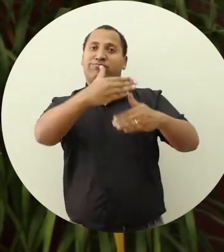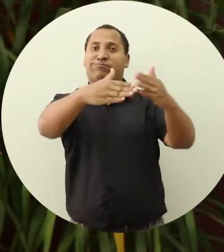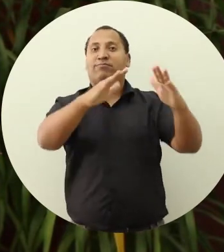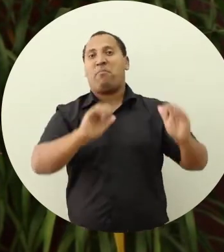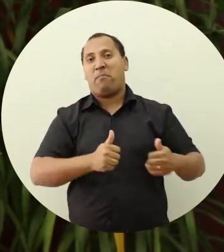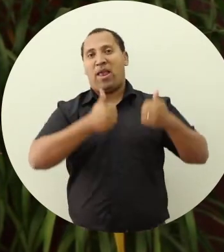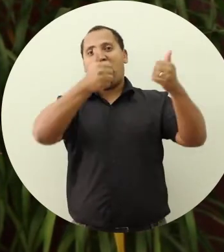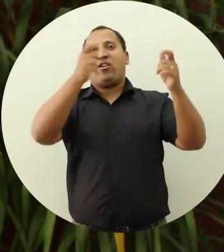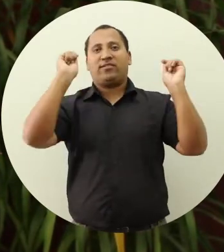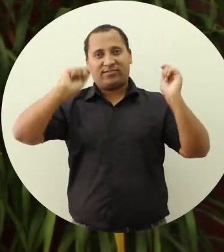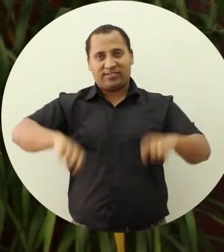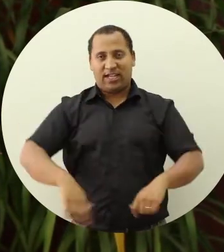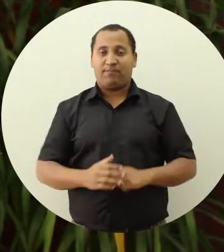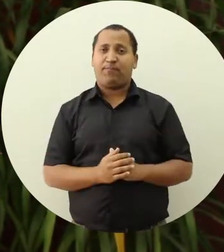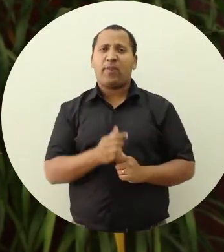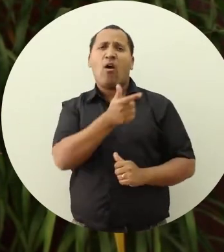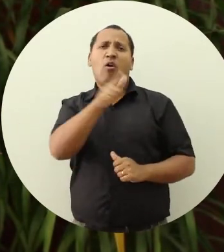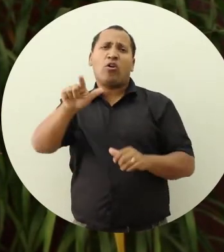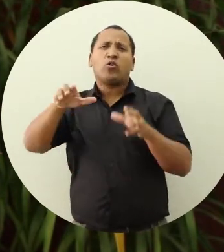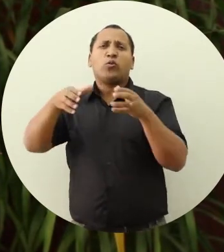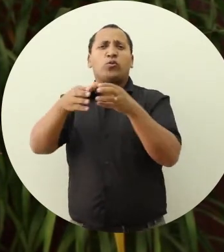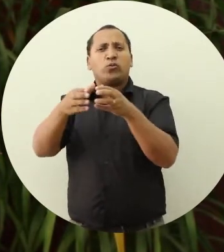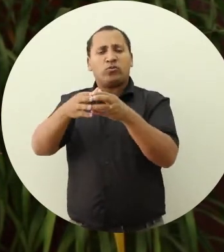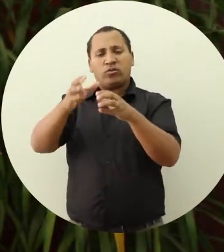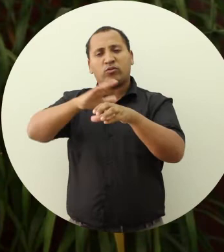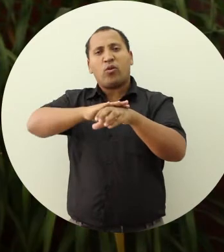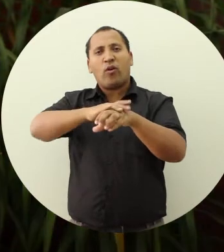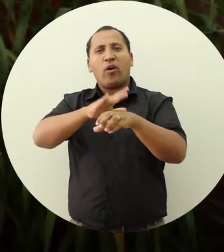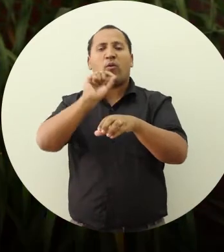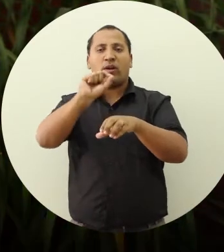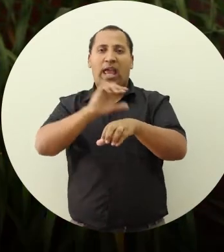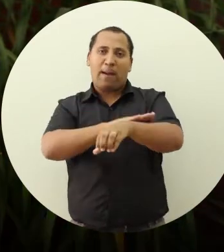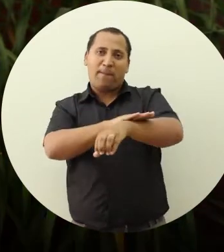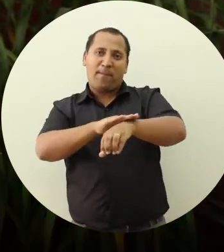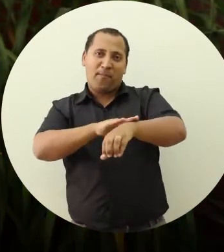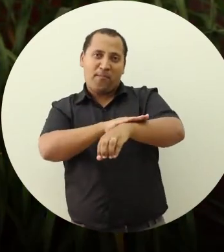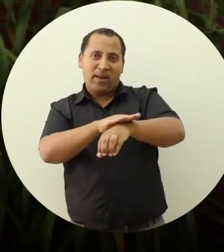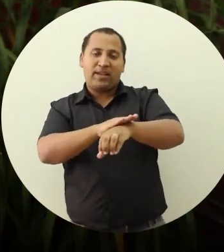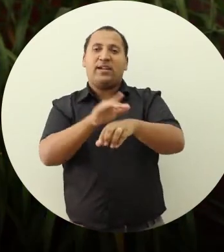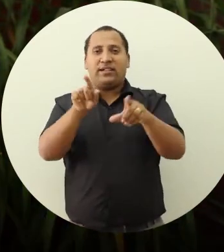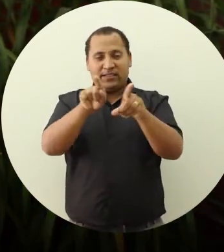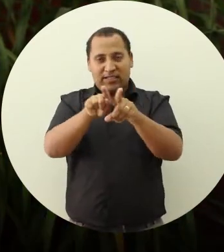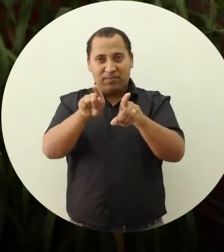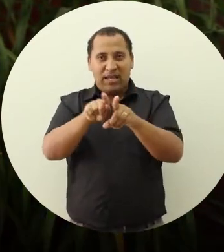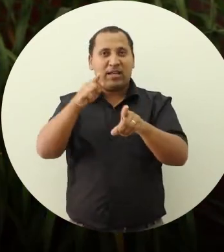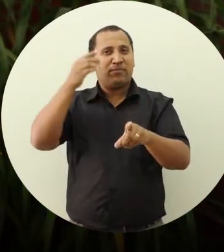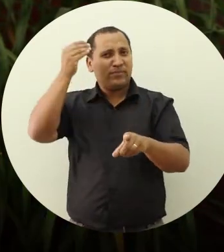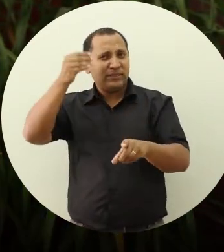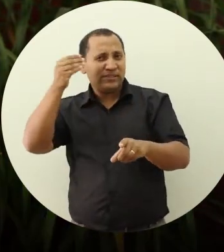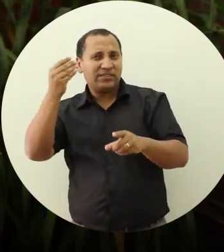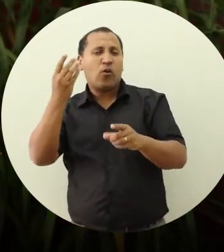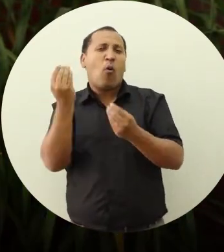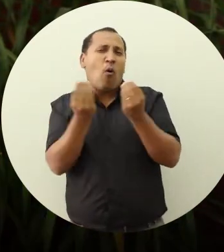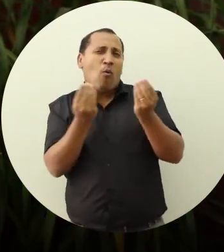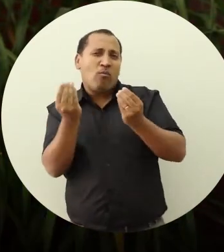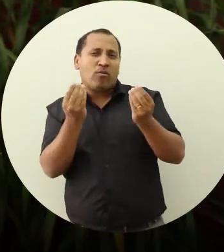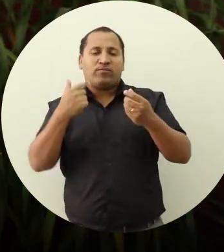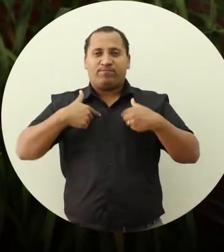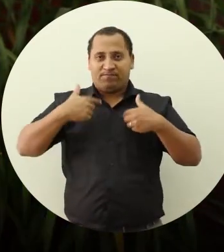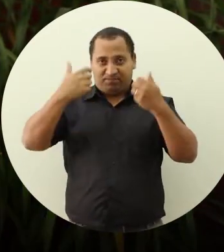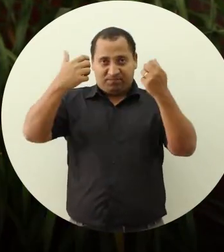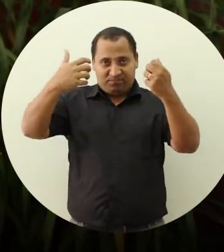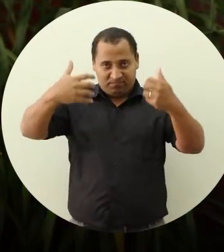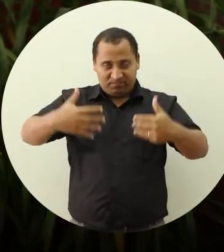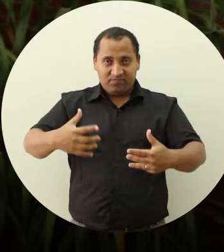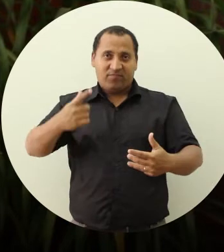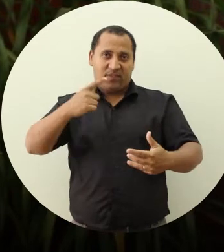lesões dermatológicas, né? Um outro grupo são as doenças dermatológicas psicossomáticas. Essas doenças cutâneas, elas